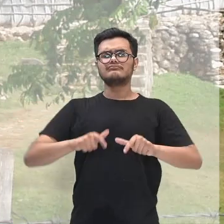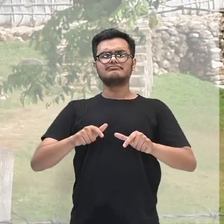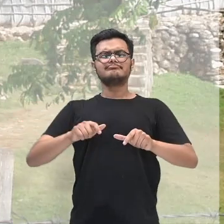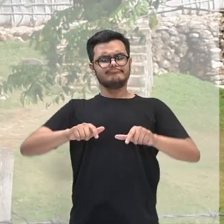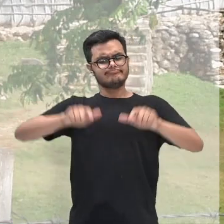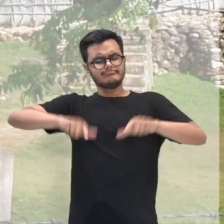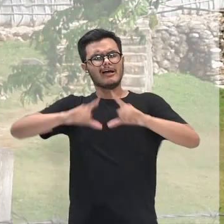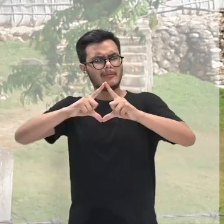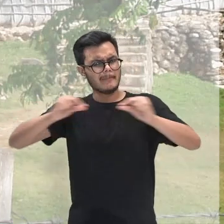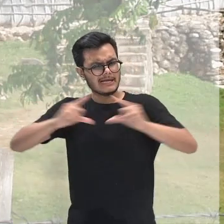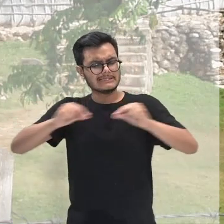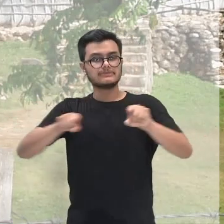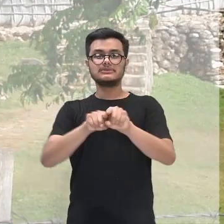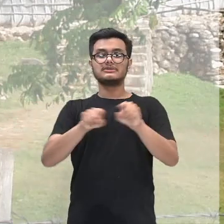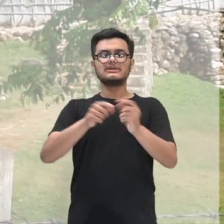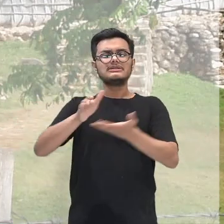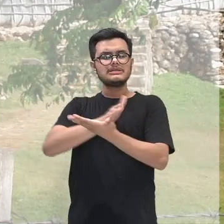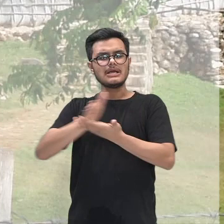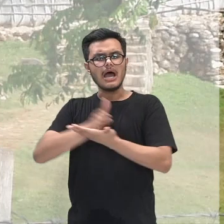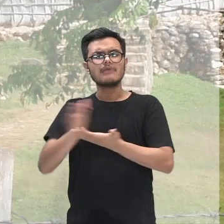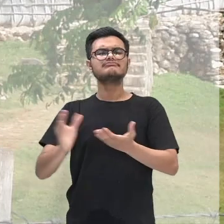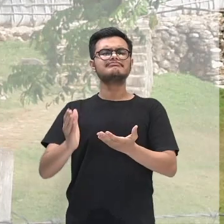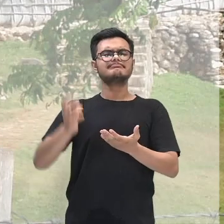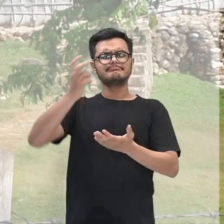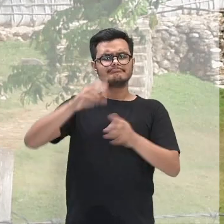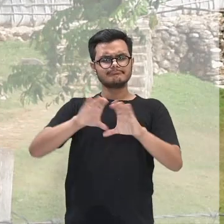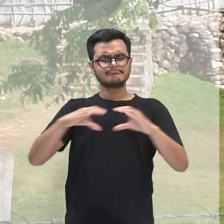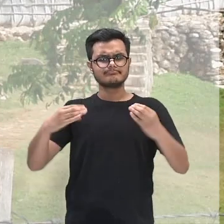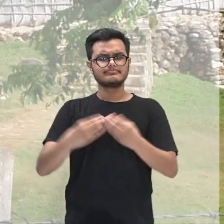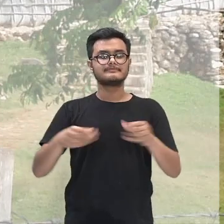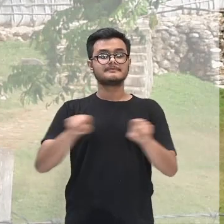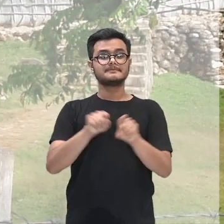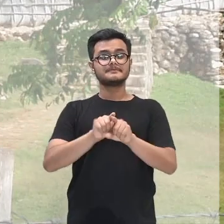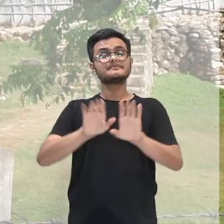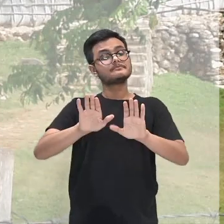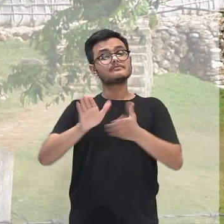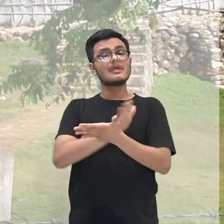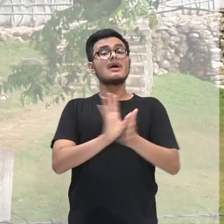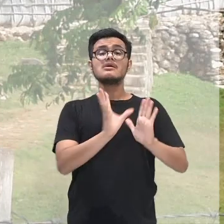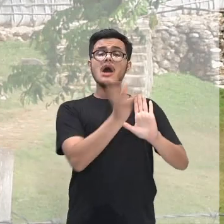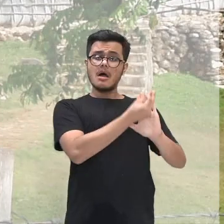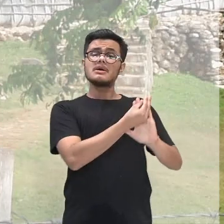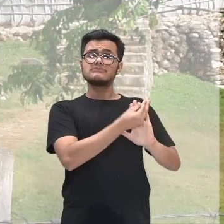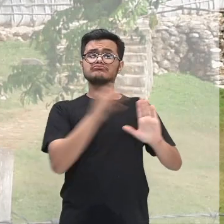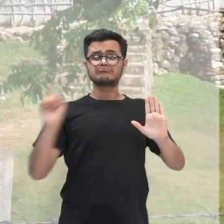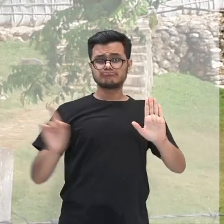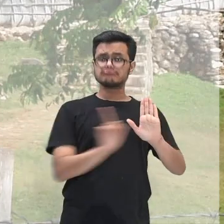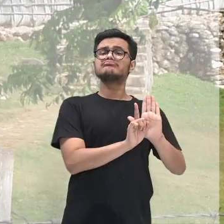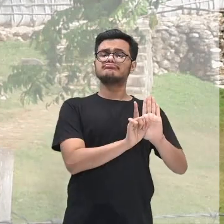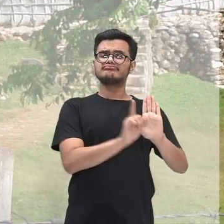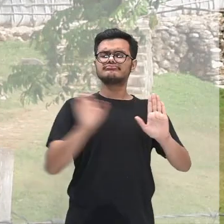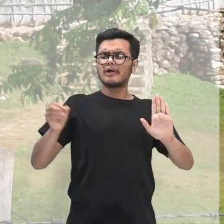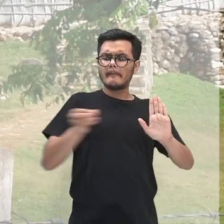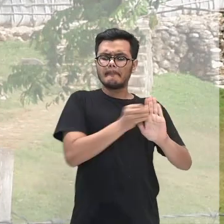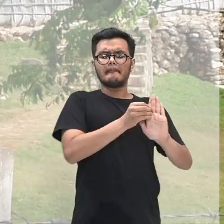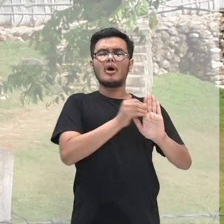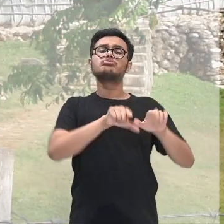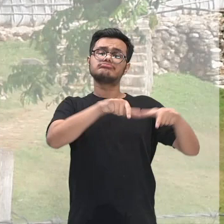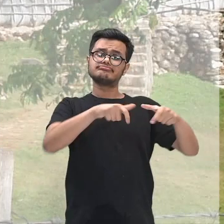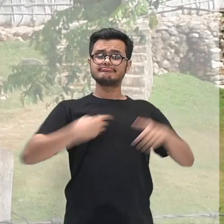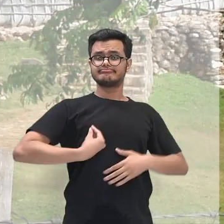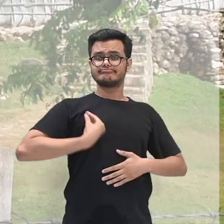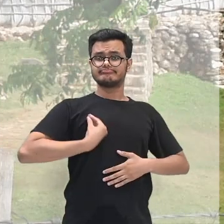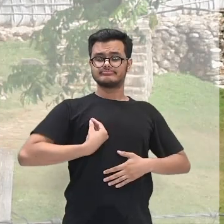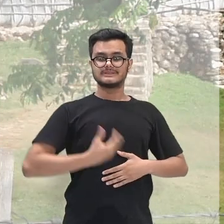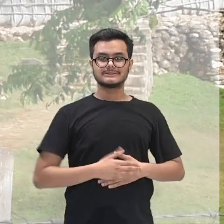Planalto Central, algumas comunidades G também habitavam áreas próximas da região da Amazônia. Tínhamos também